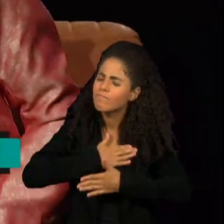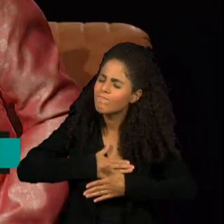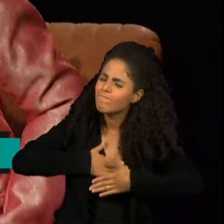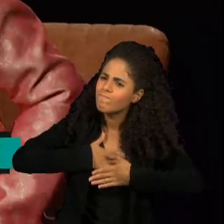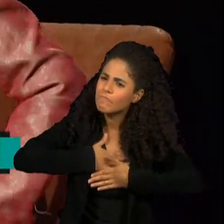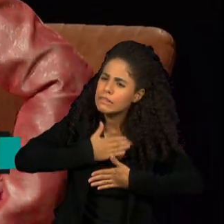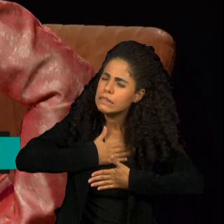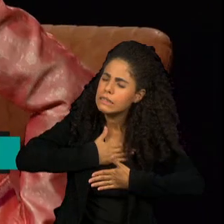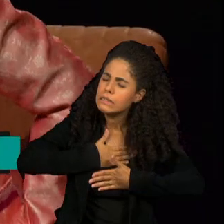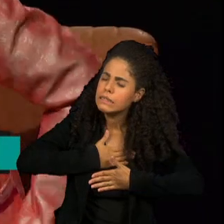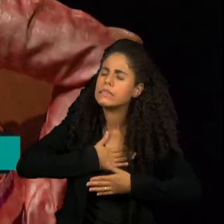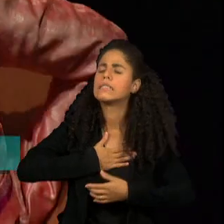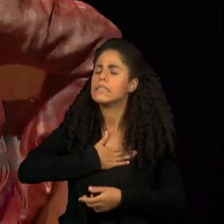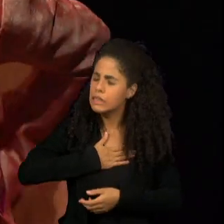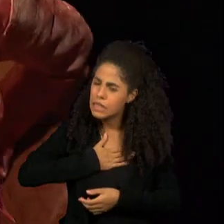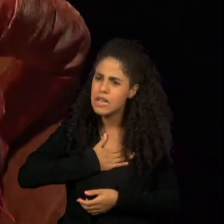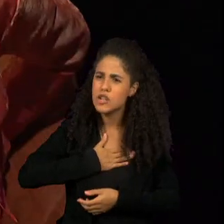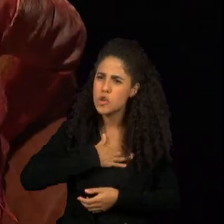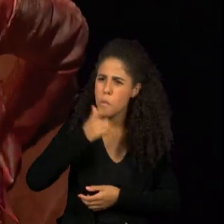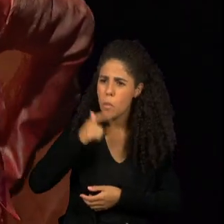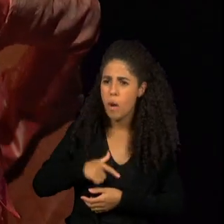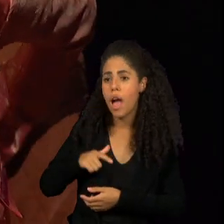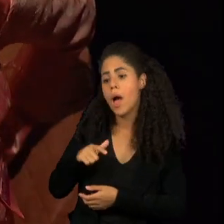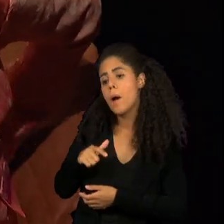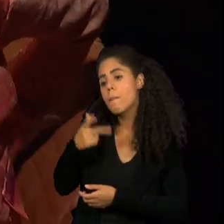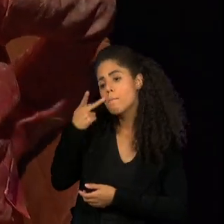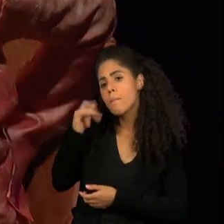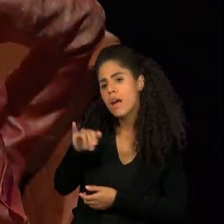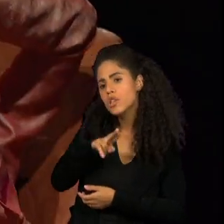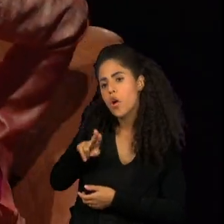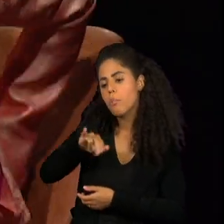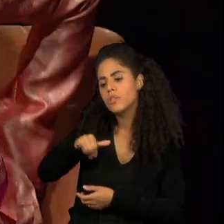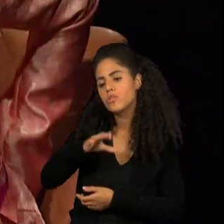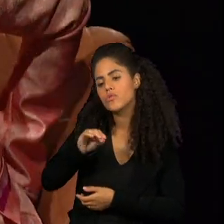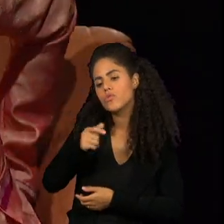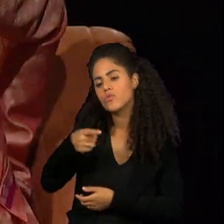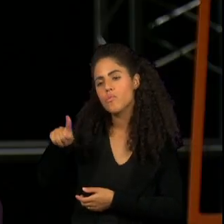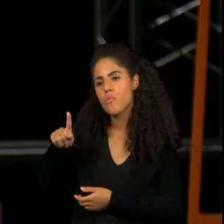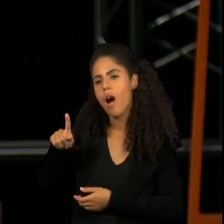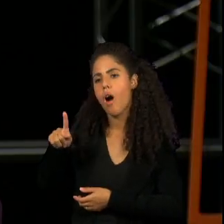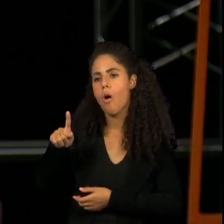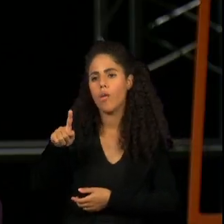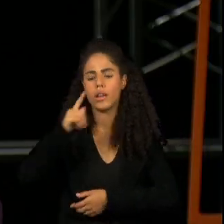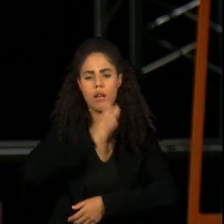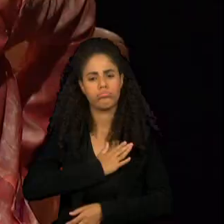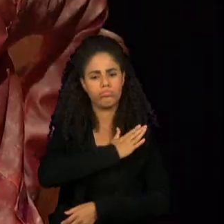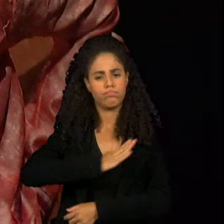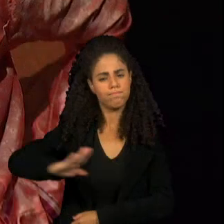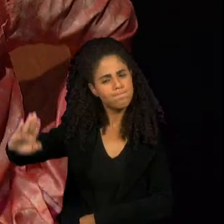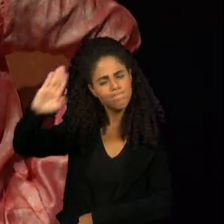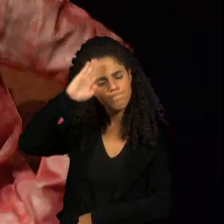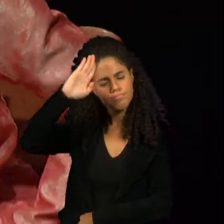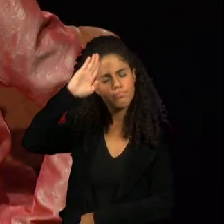mim. Seu João, como eu amava, muito general do Exército. Olha. Uma pessoa de uma